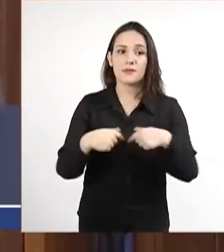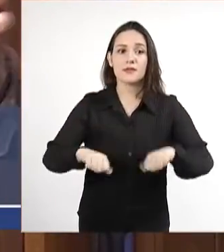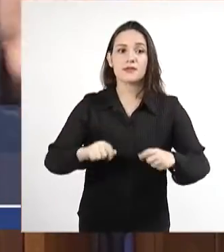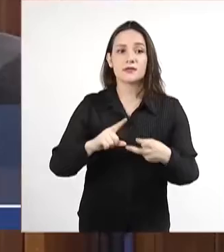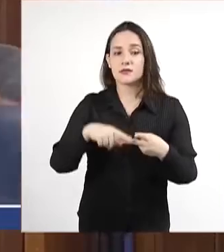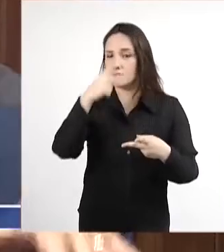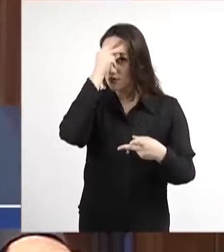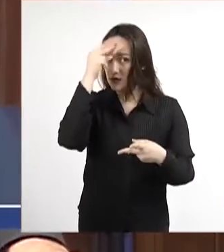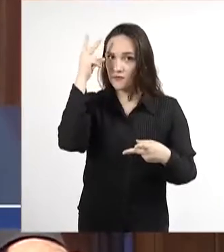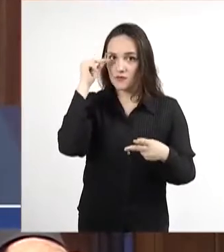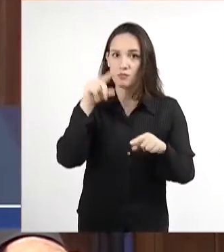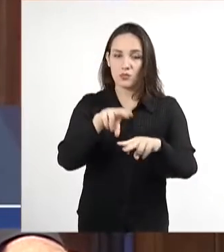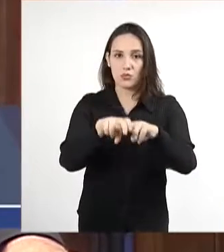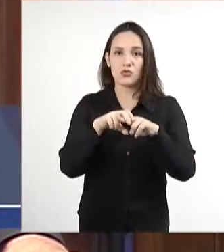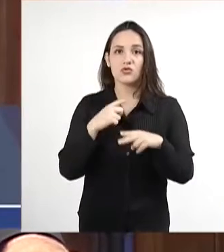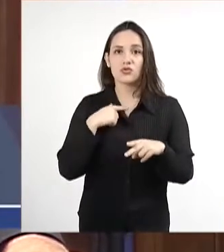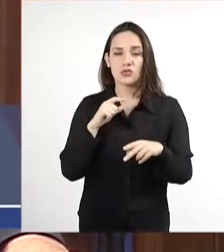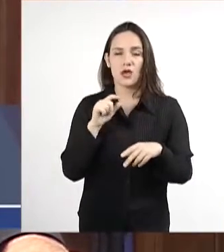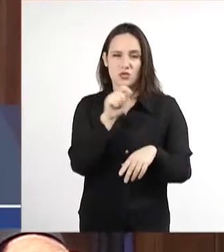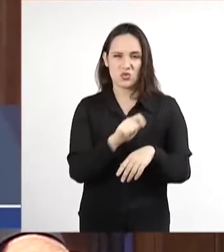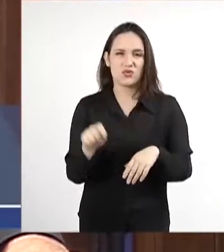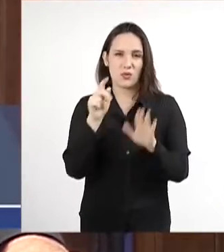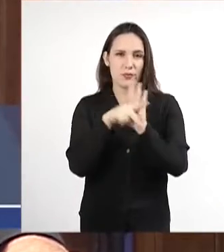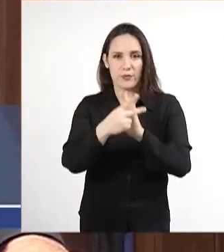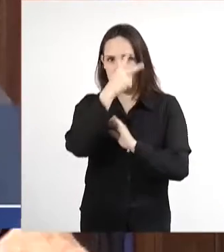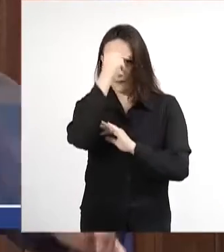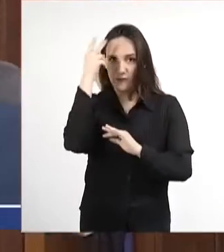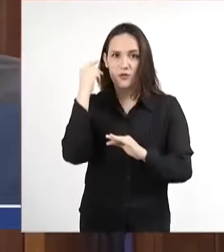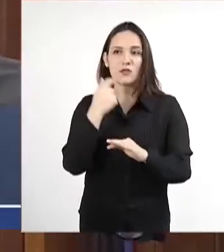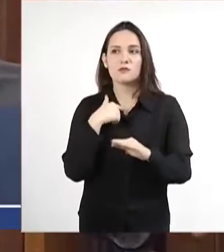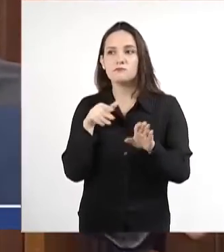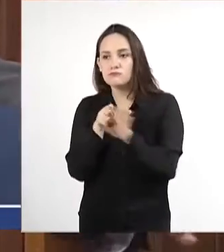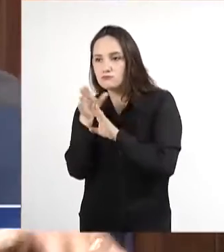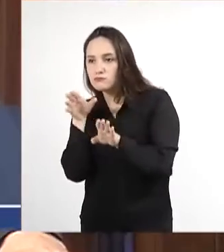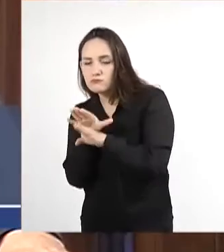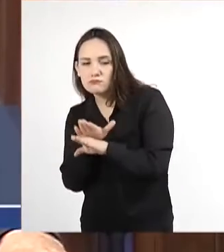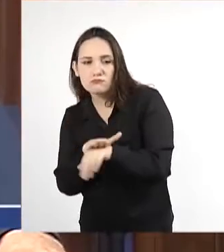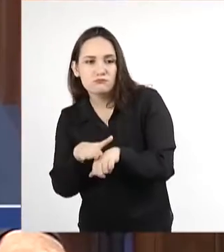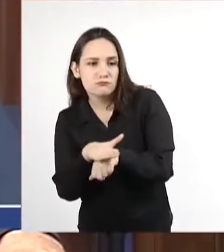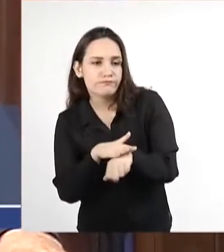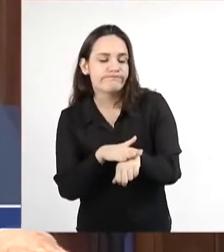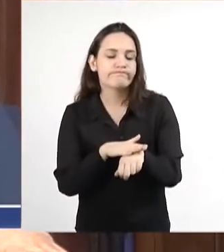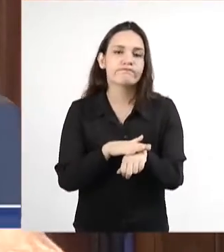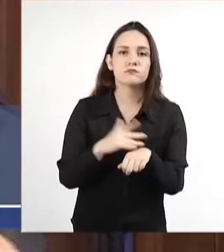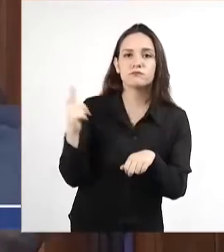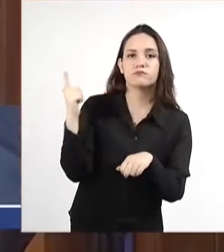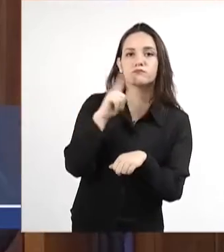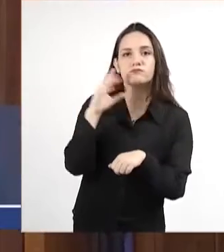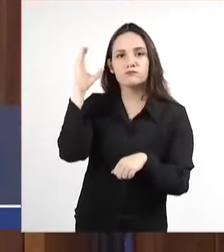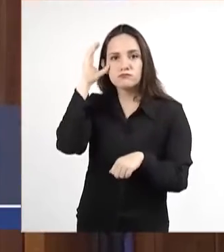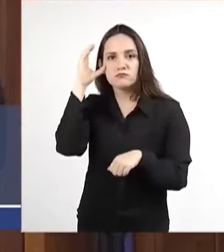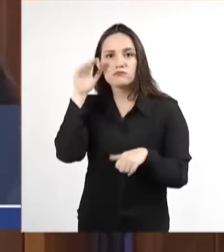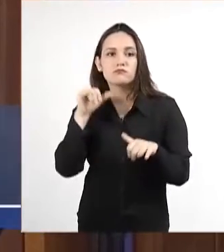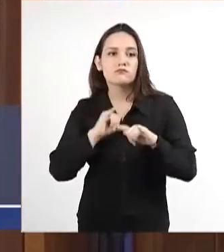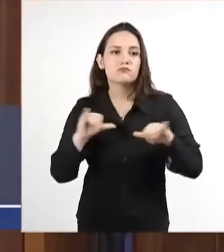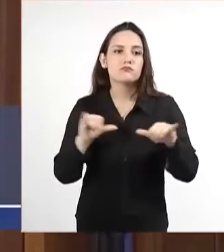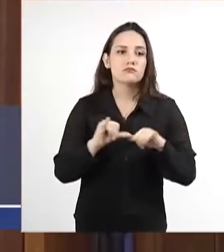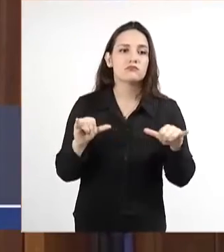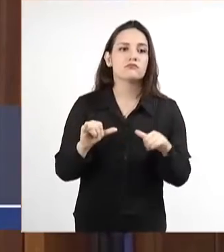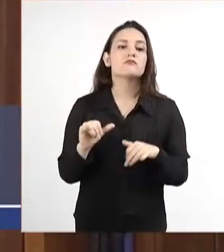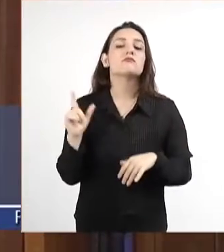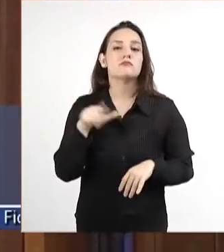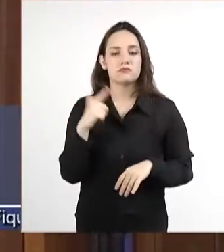prefeitos, e através da Somasul eu vou fazer com que haja essa conscientização para que possa estar os